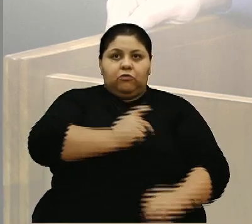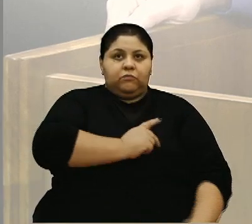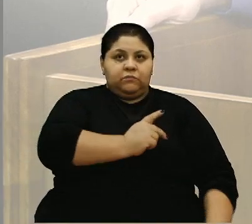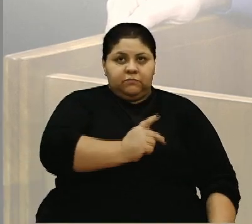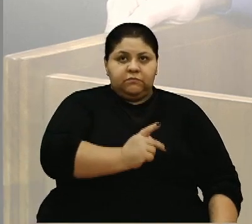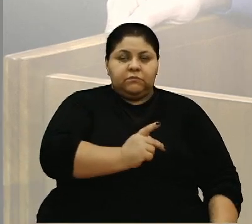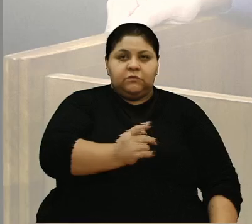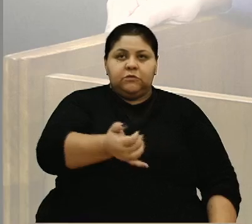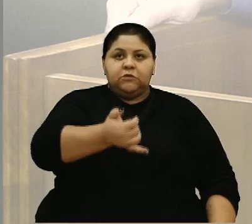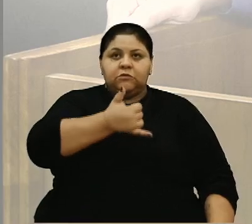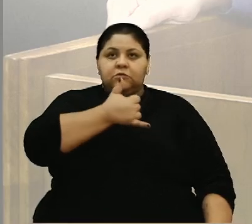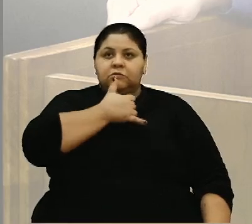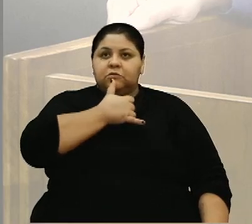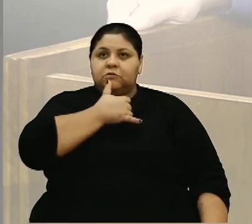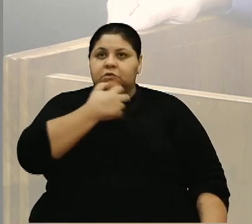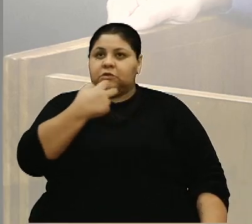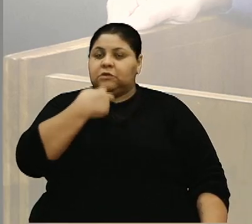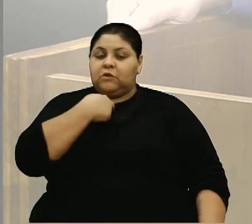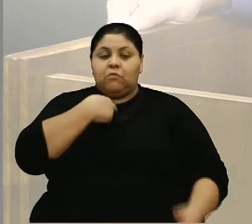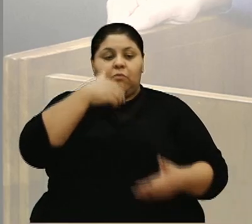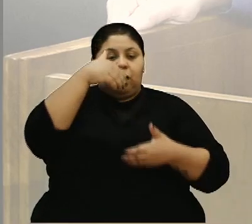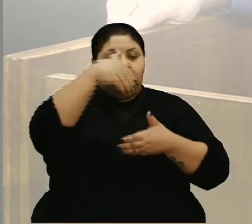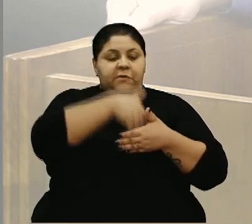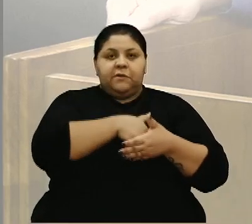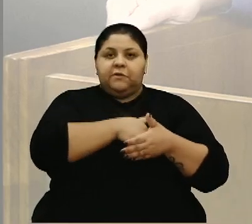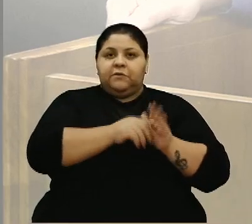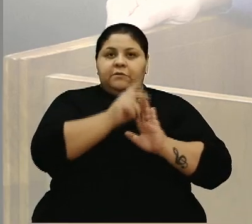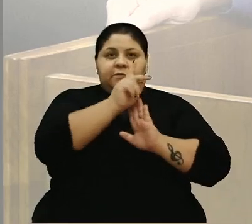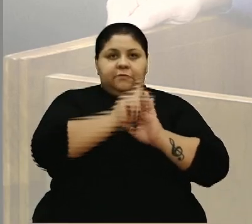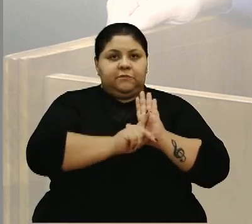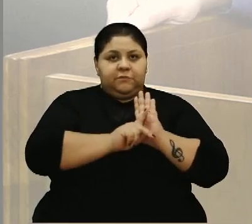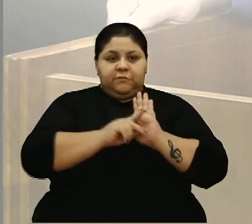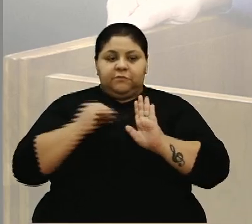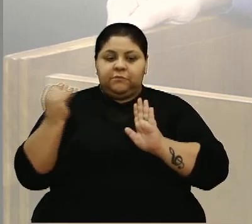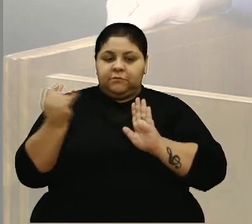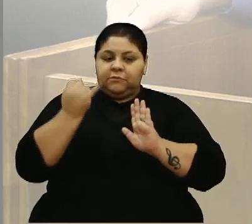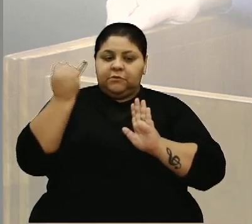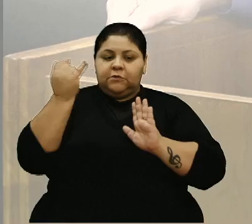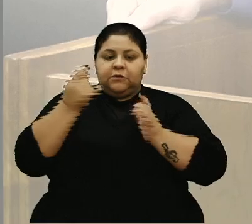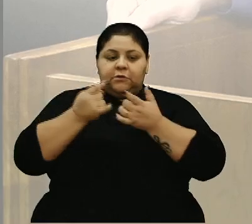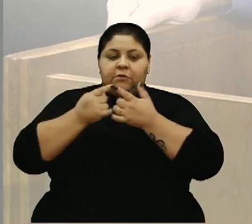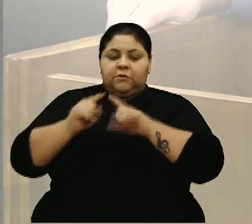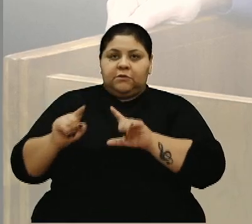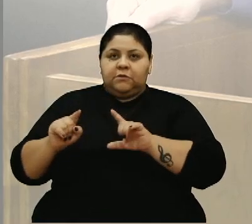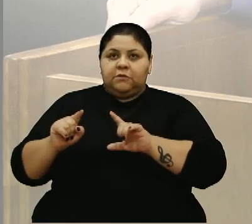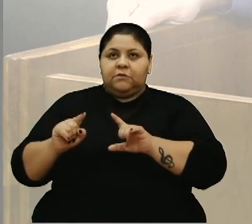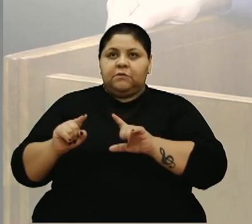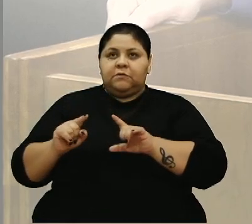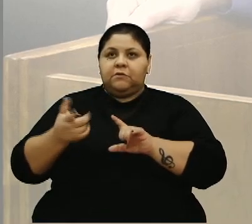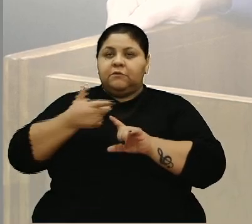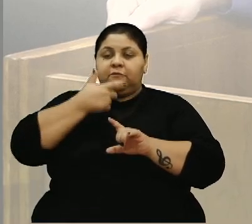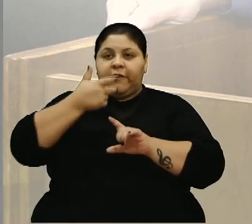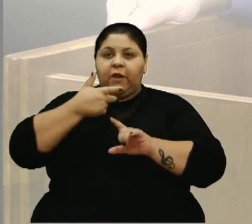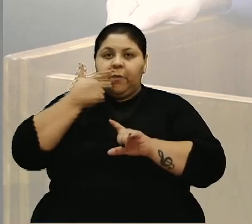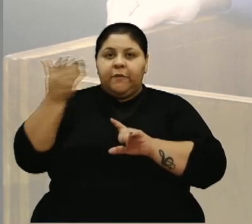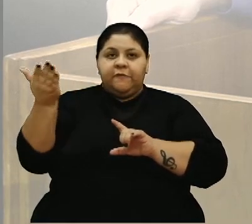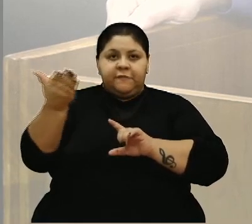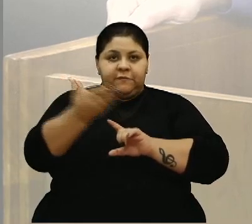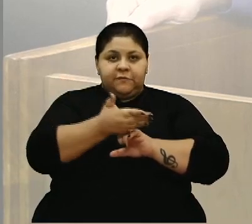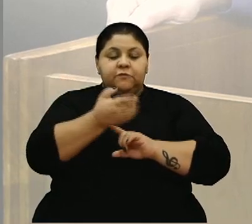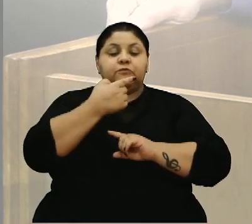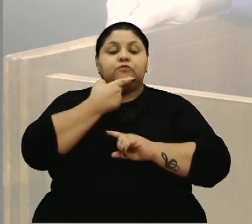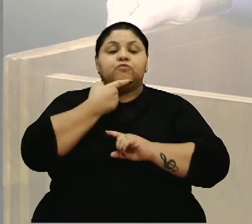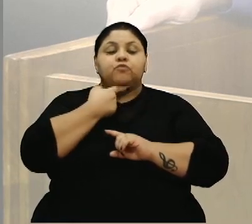e infelizmente não poderei votar neste projeto tão importante, mas de imediato digo aqui para vocês,